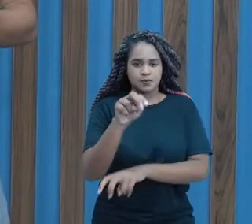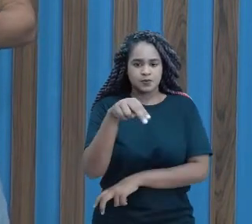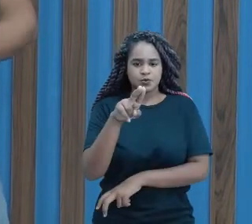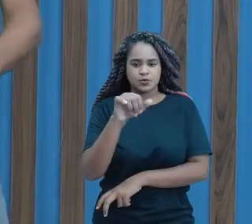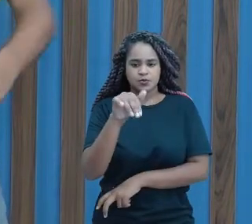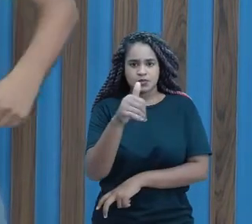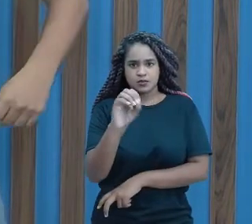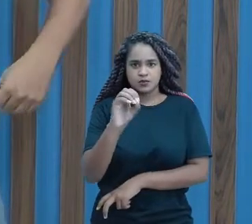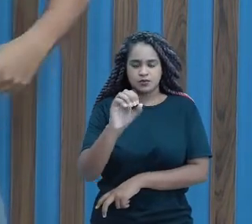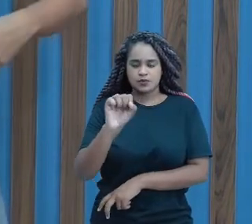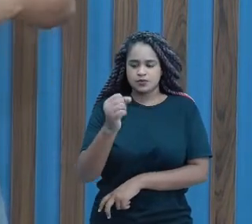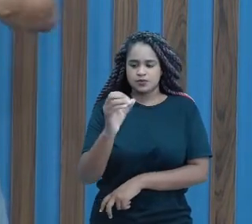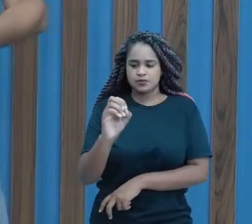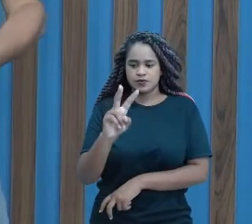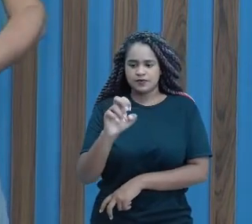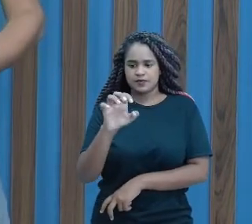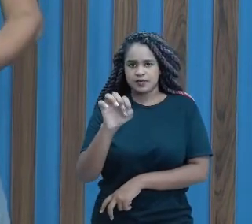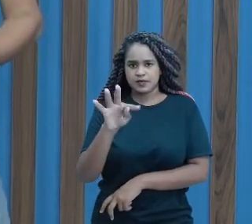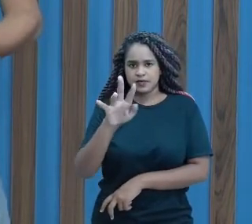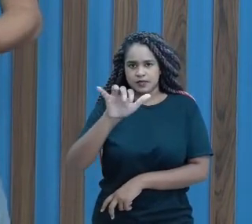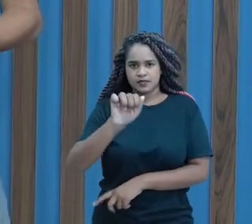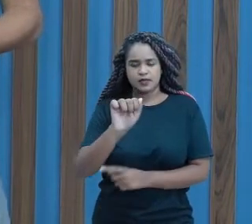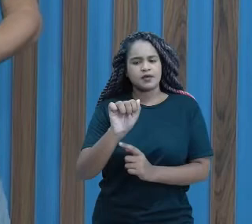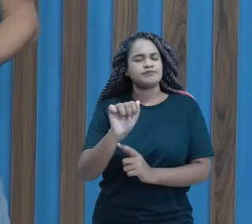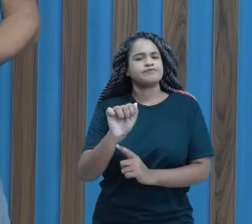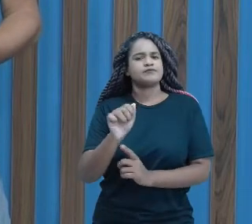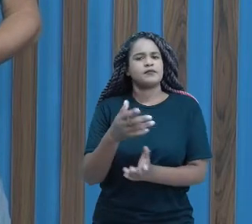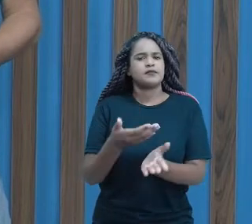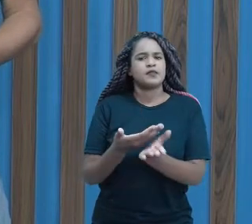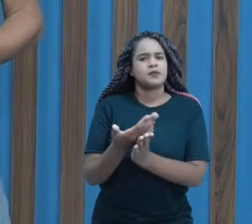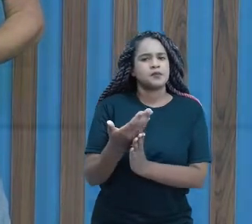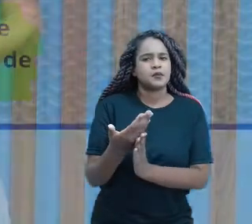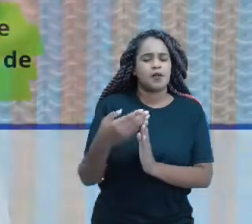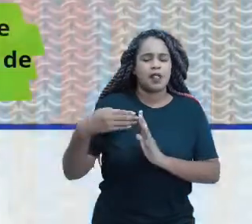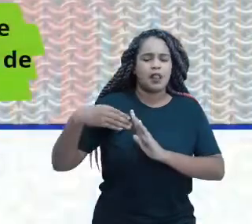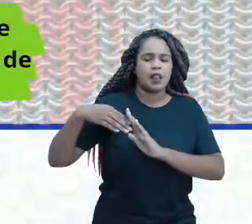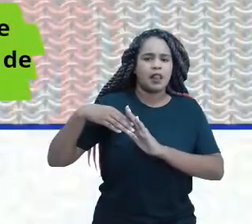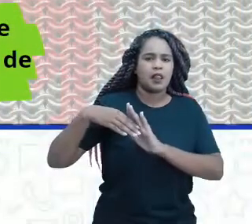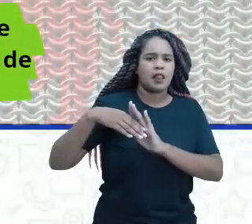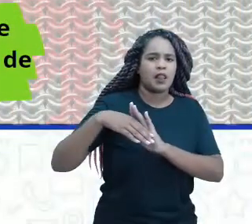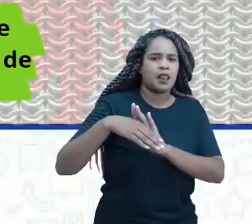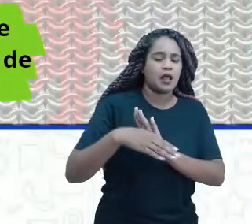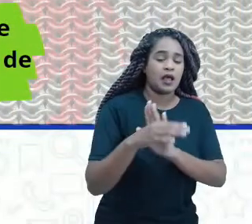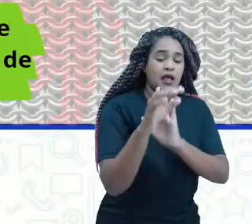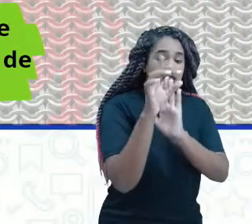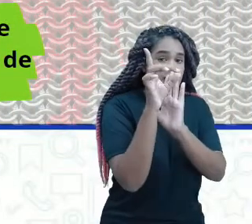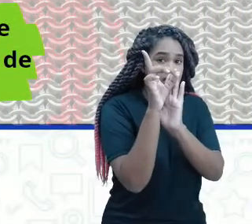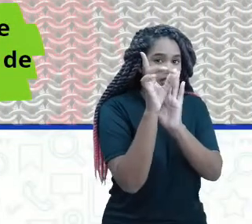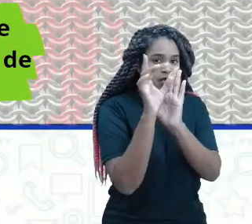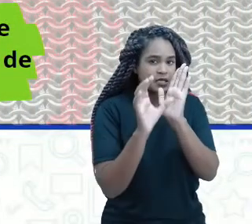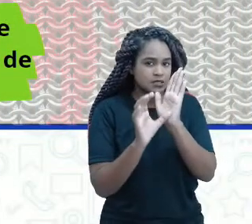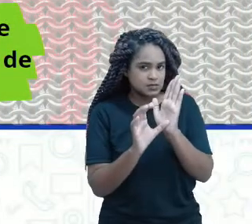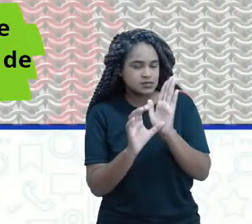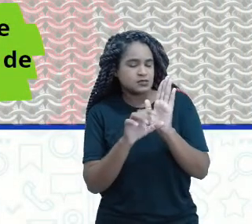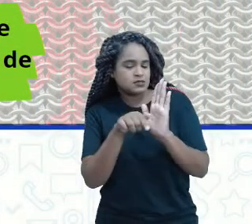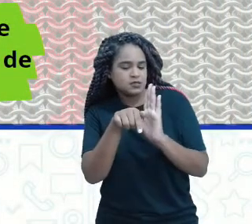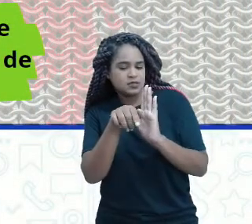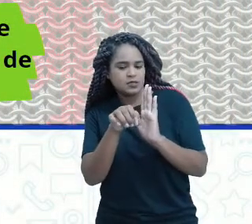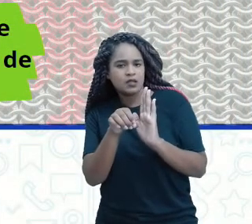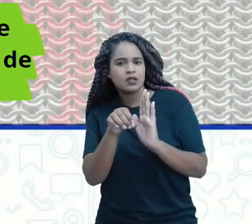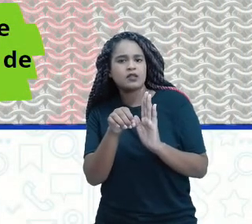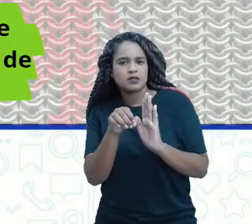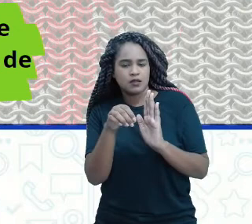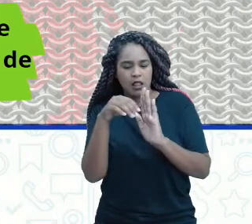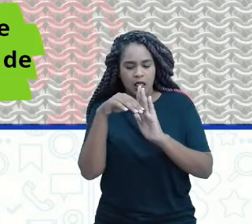mostrei para vocês que ela entrou numa profunda crise a partir da década de 70, uma crise econômica, tá certo? Que vai,